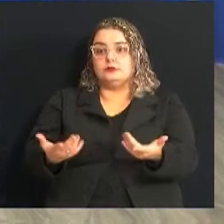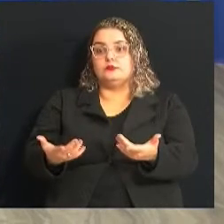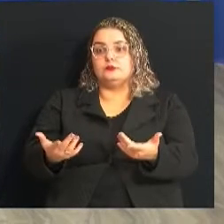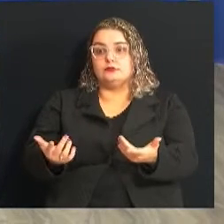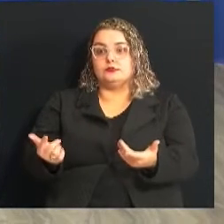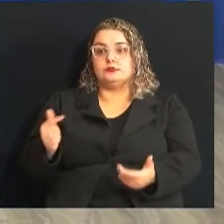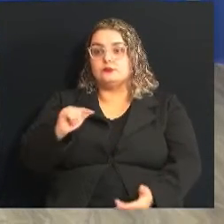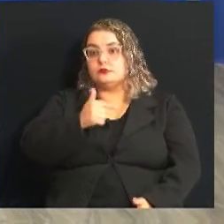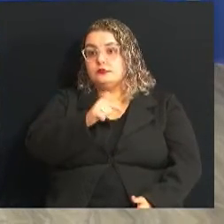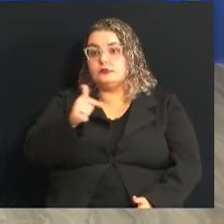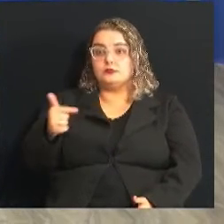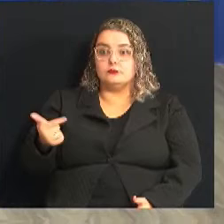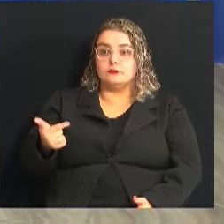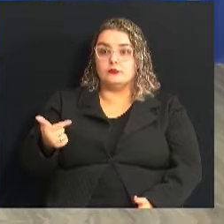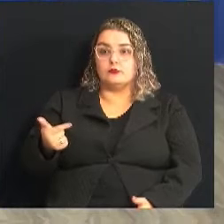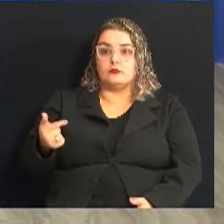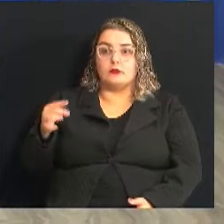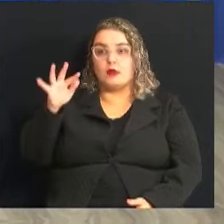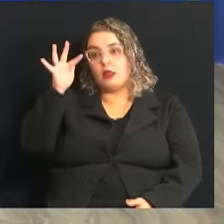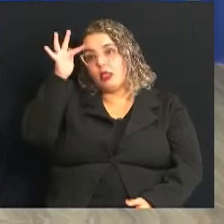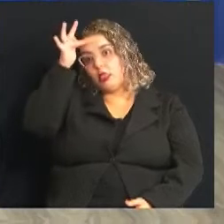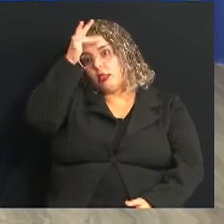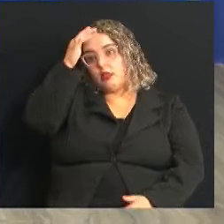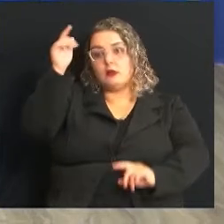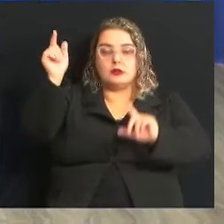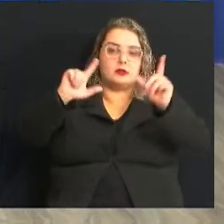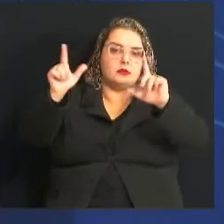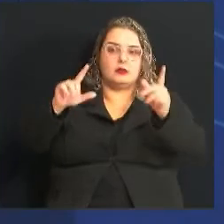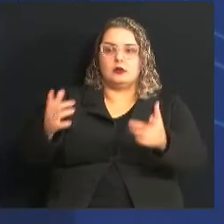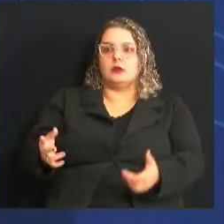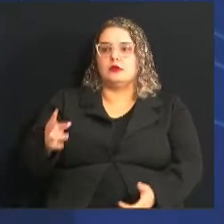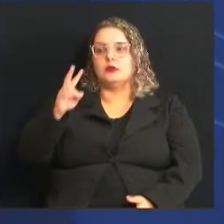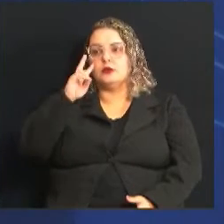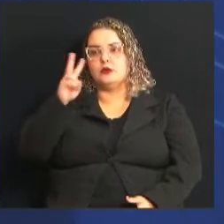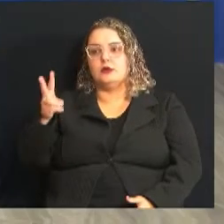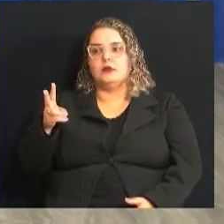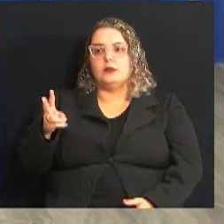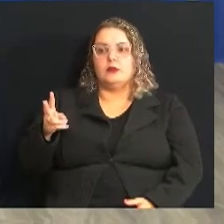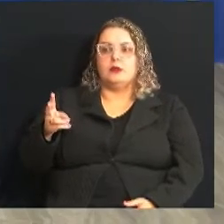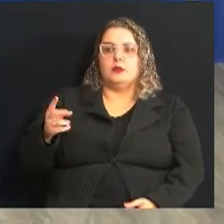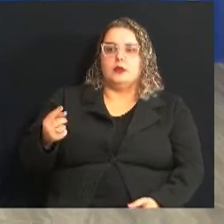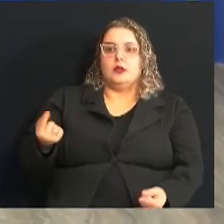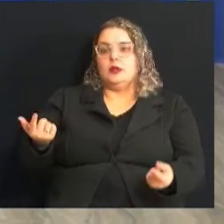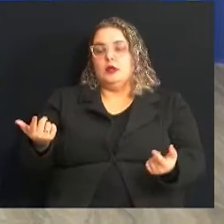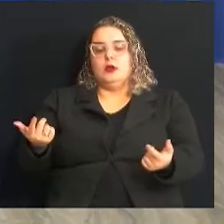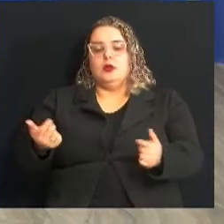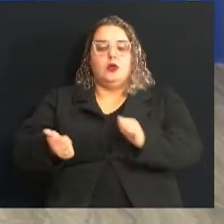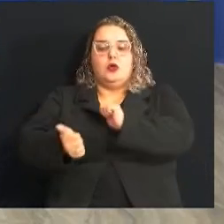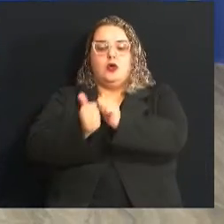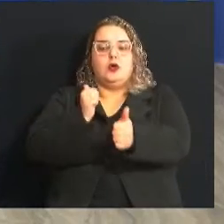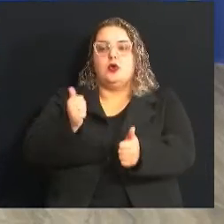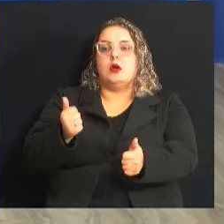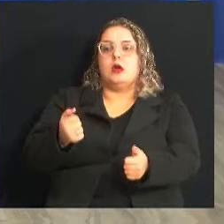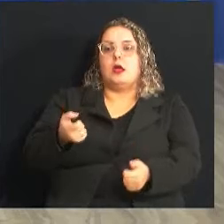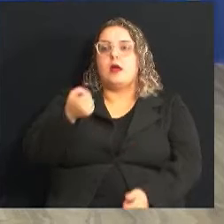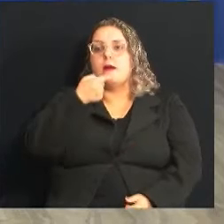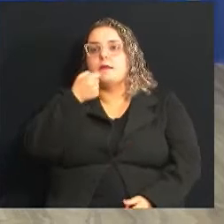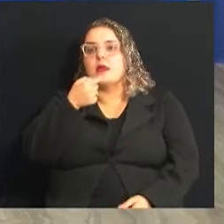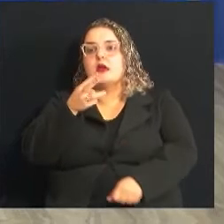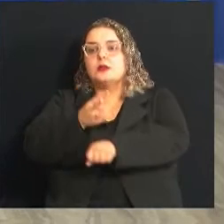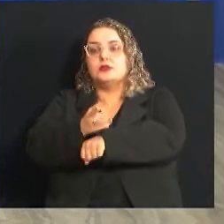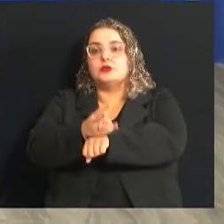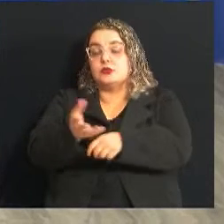haja distração, televisão, deixa eu ver quando foi o jogo do meu time, deixa eu mandar piadinha aqui no